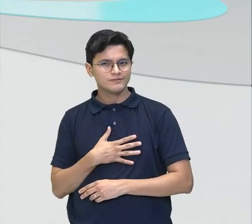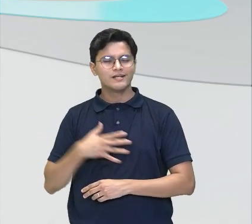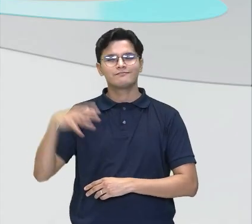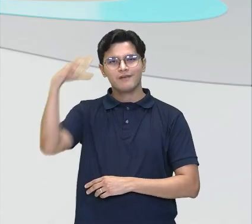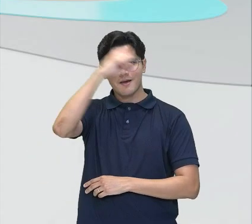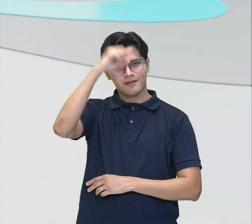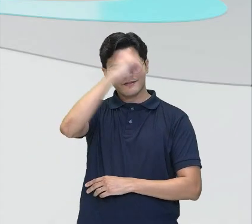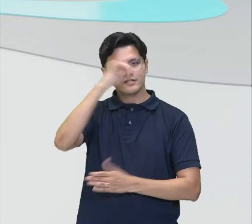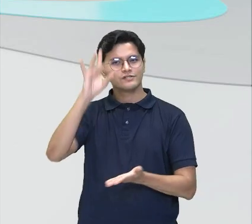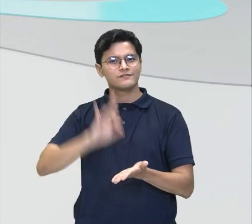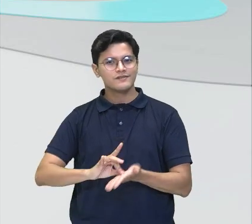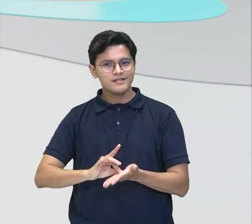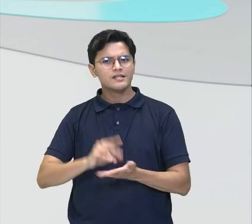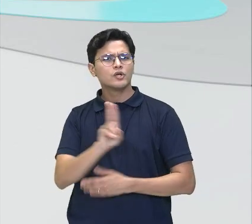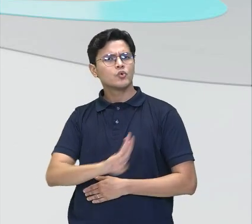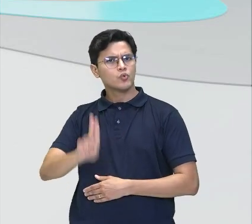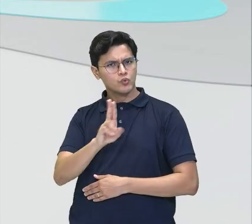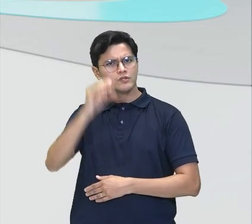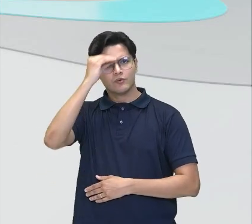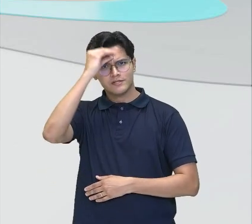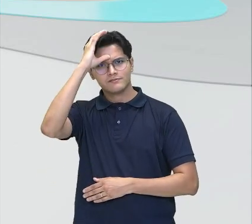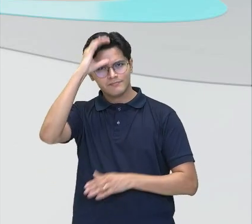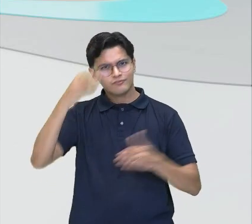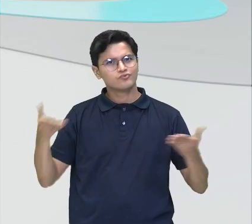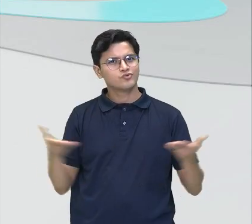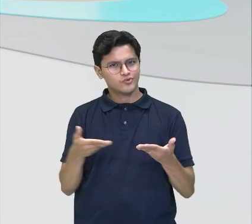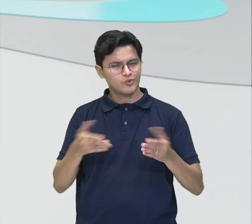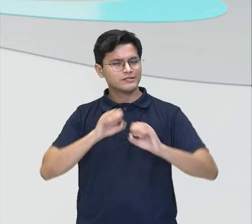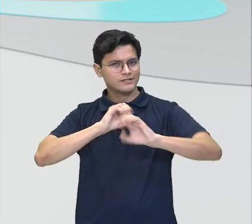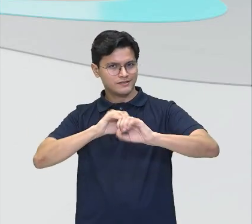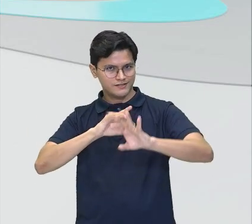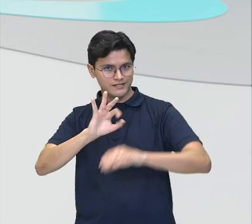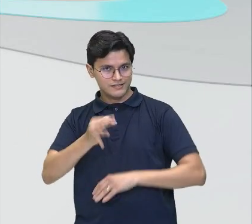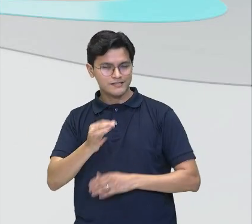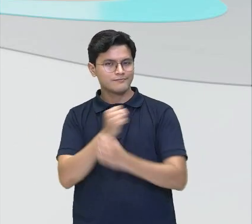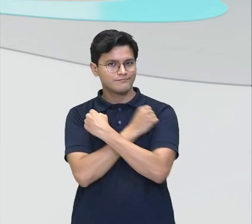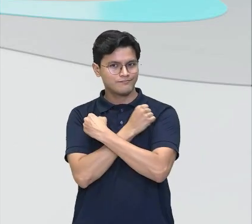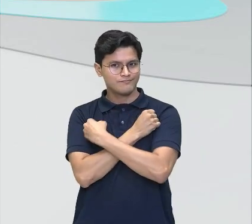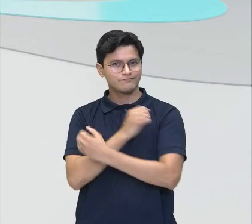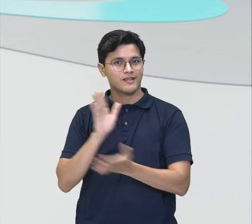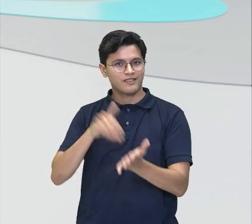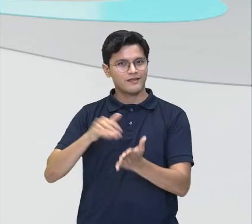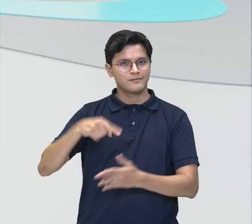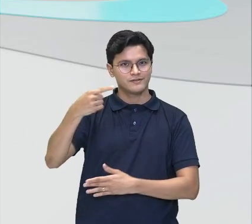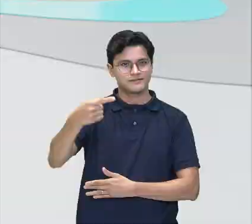façam muito bom uso desse conhecimento. Deixo a todos um forte abraço e até a próxima.